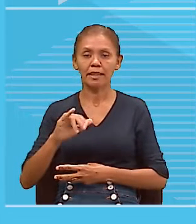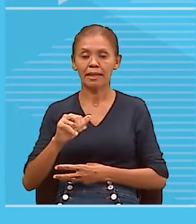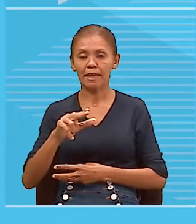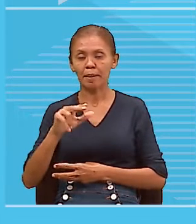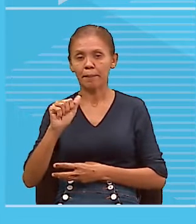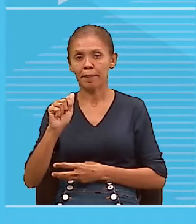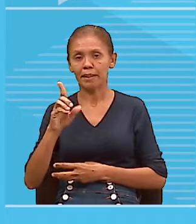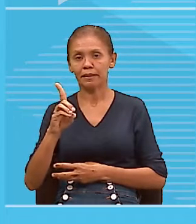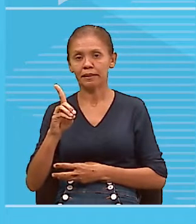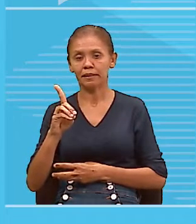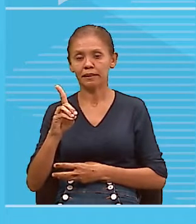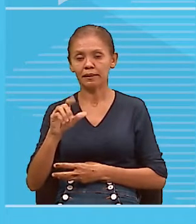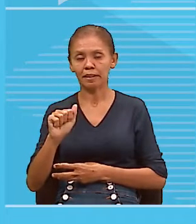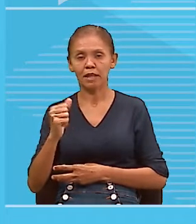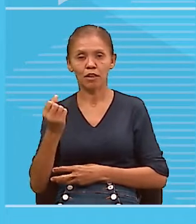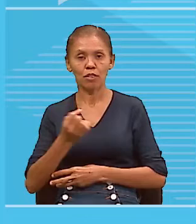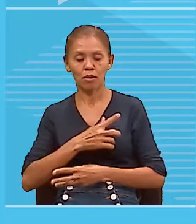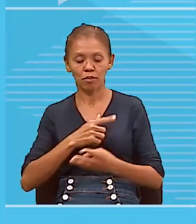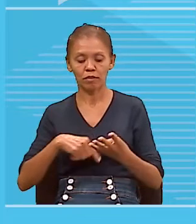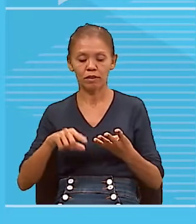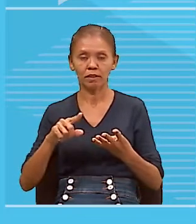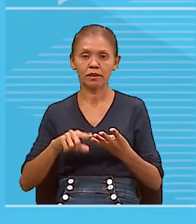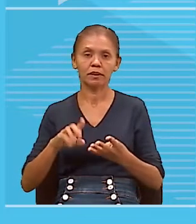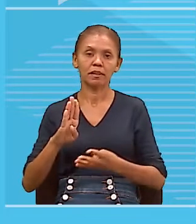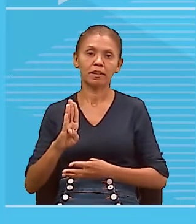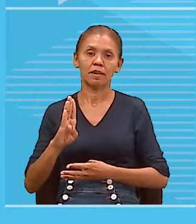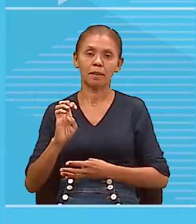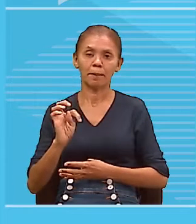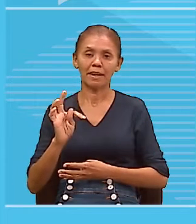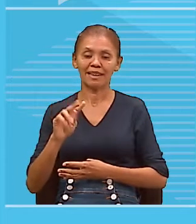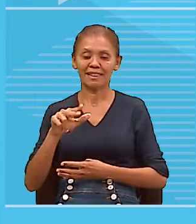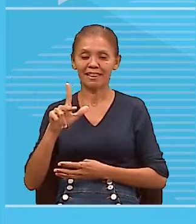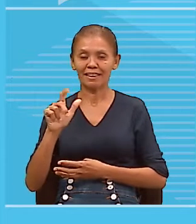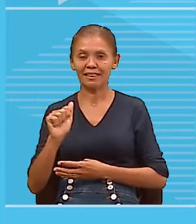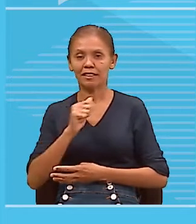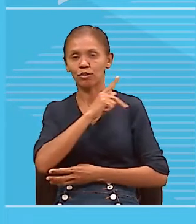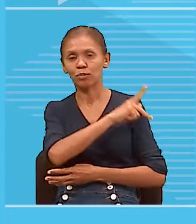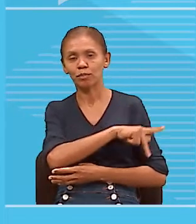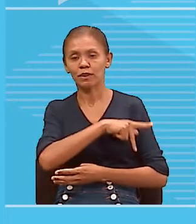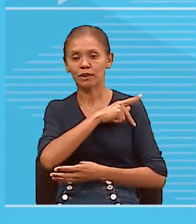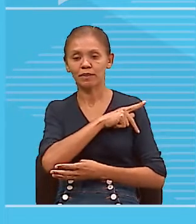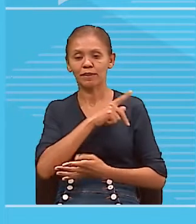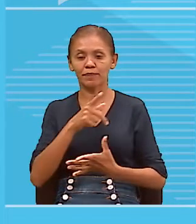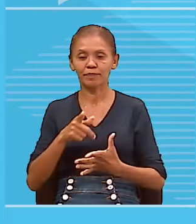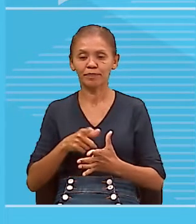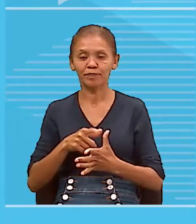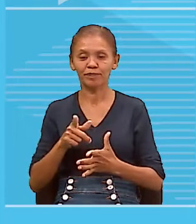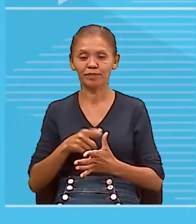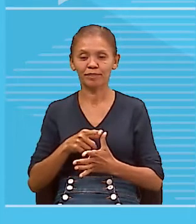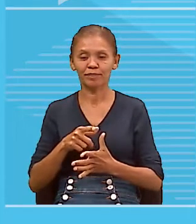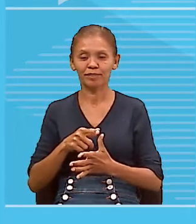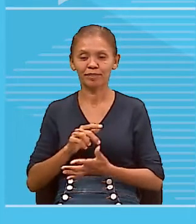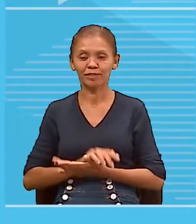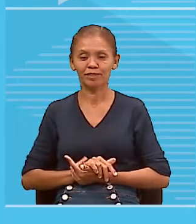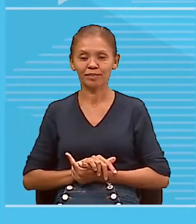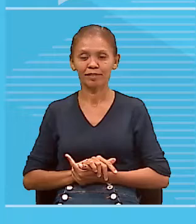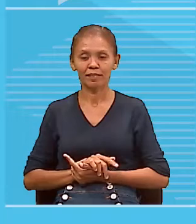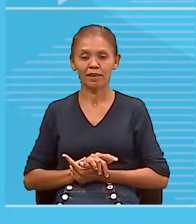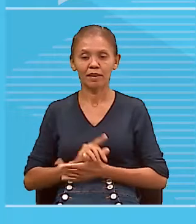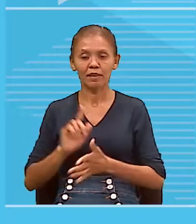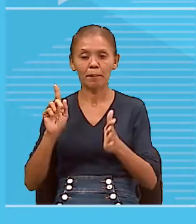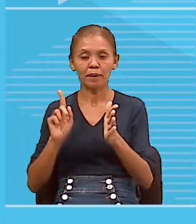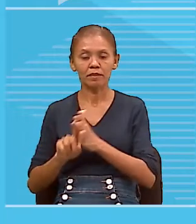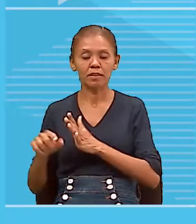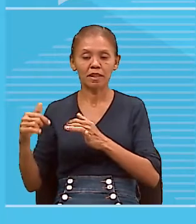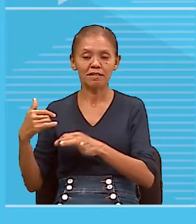para quem tá em Betânia do Piauí com o Jack Quem mais tá aí Adriana qual é a tua cidade mesmo que eu esqueci